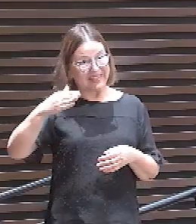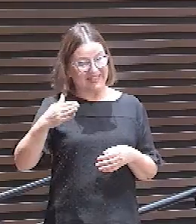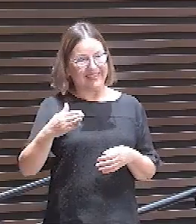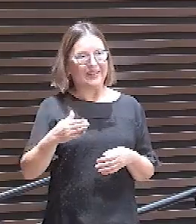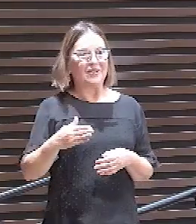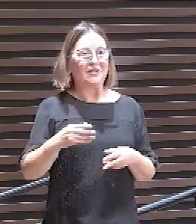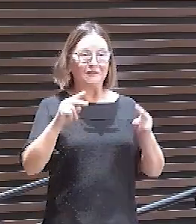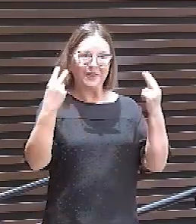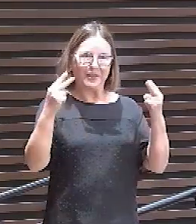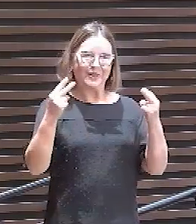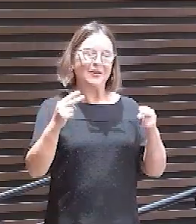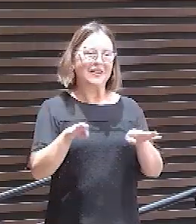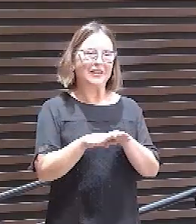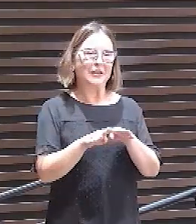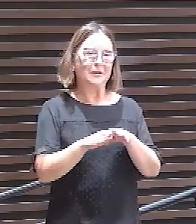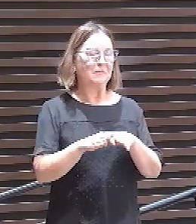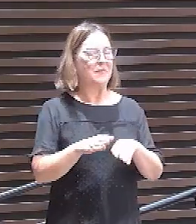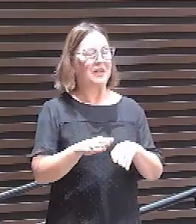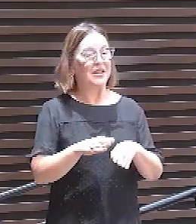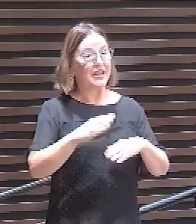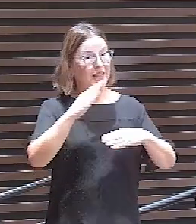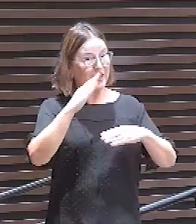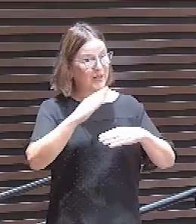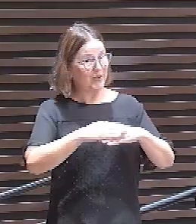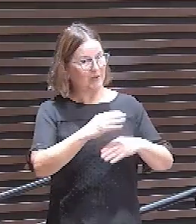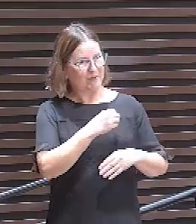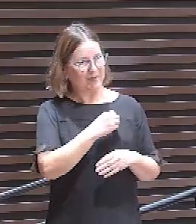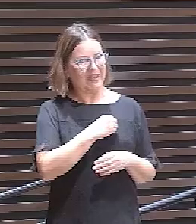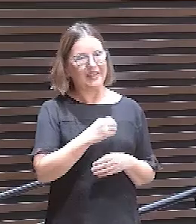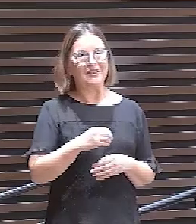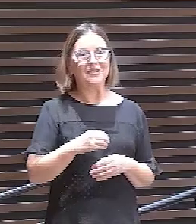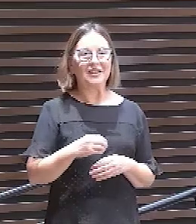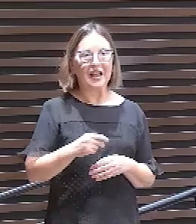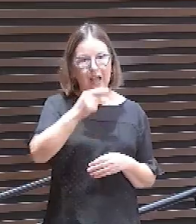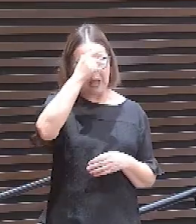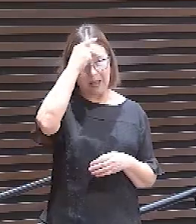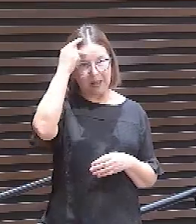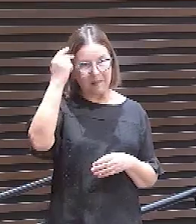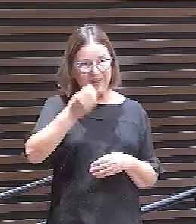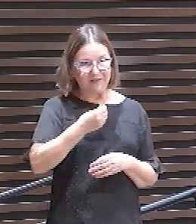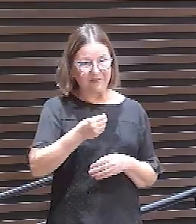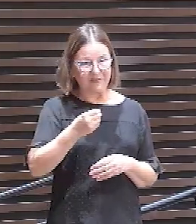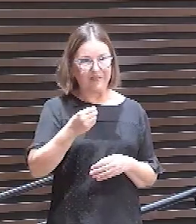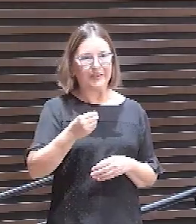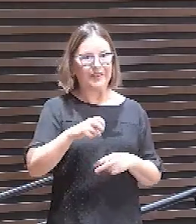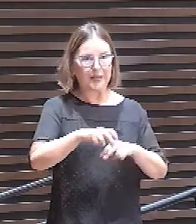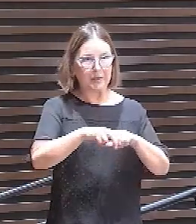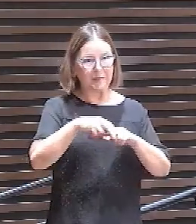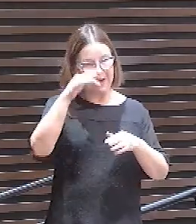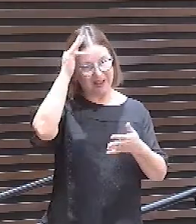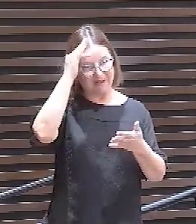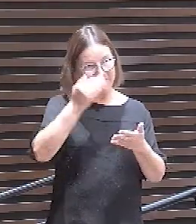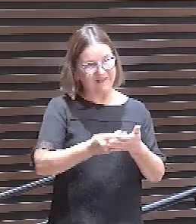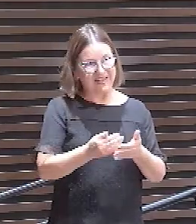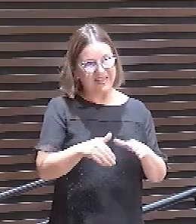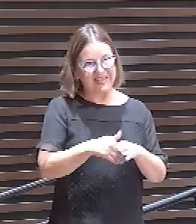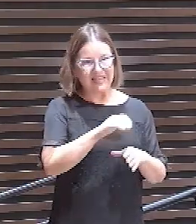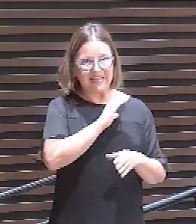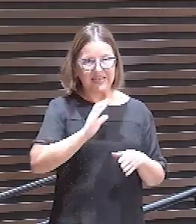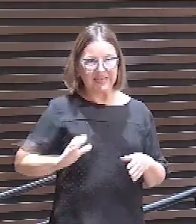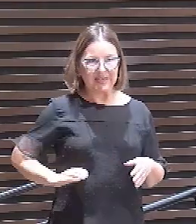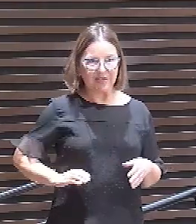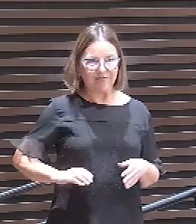pecado. Quem vive pela fé em Cristo não teme a morte, pois sabe que